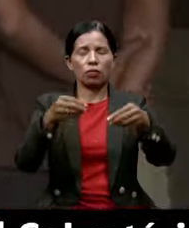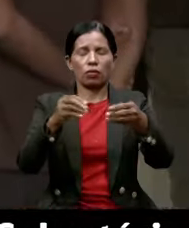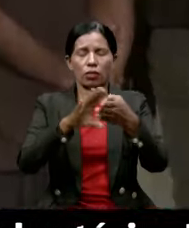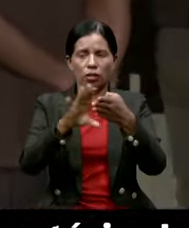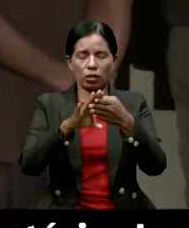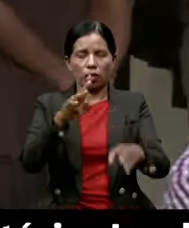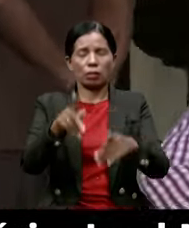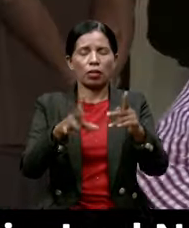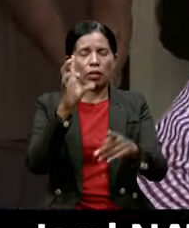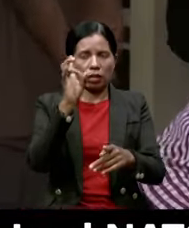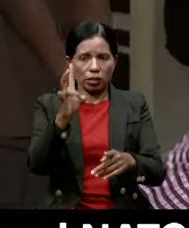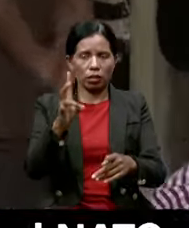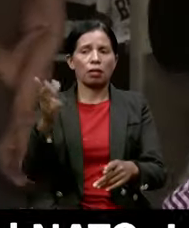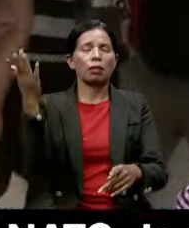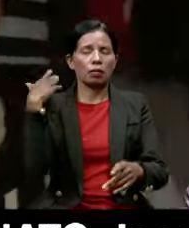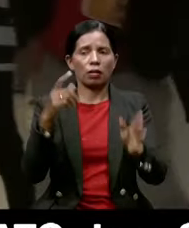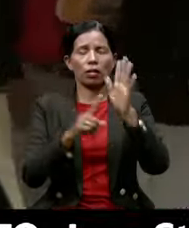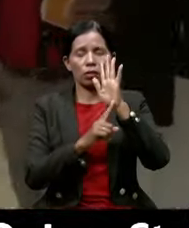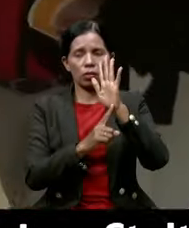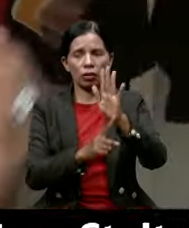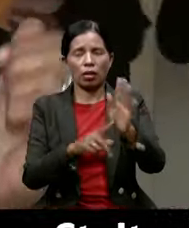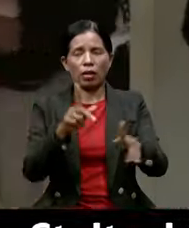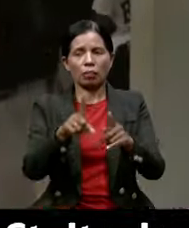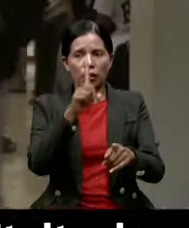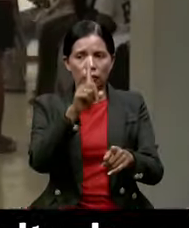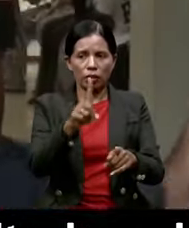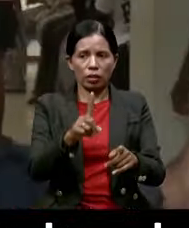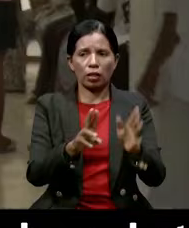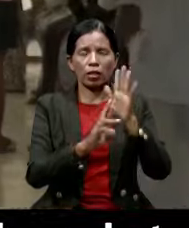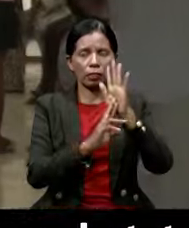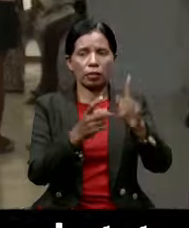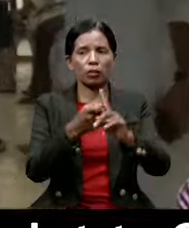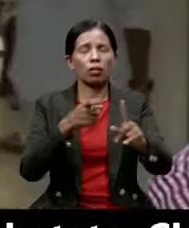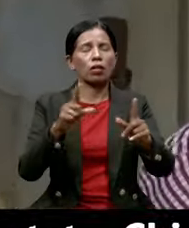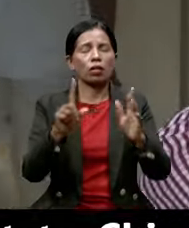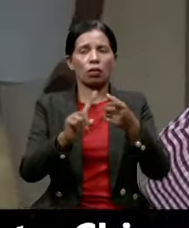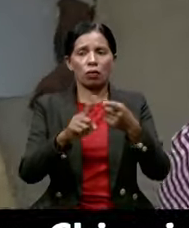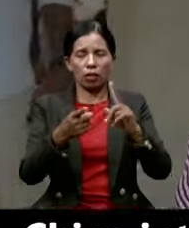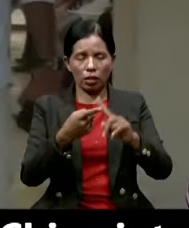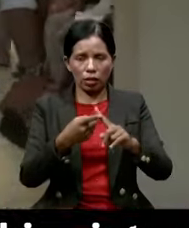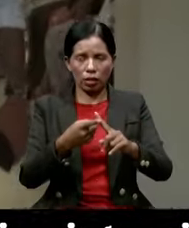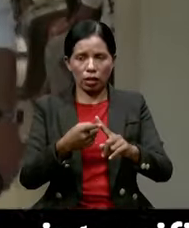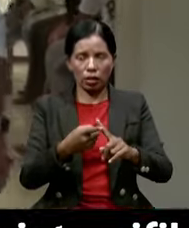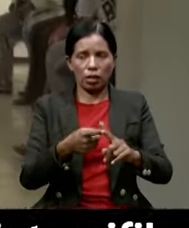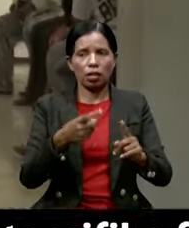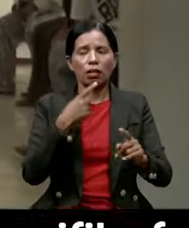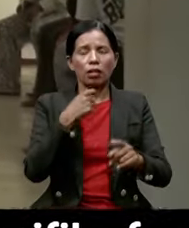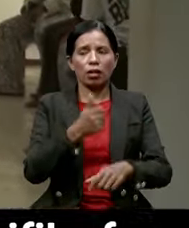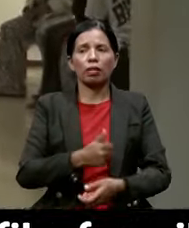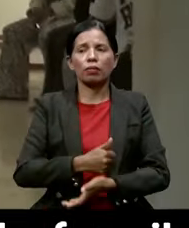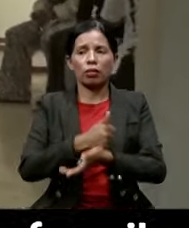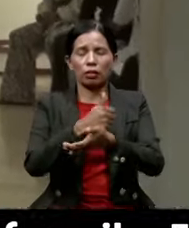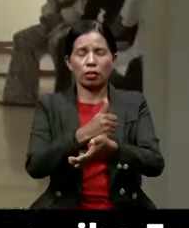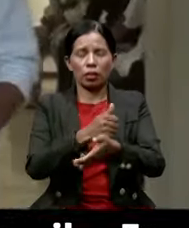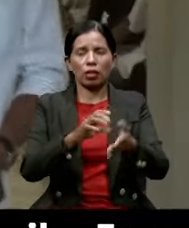nang lima, mai be antes, atau todo espaço, barguido ida. Também me representa os colegas do barguido, né? E ato... Aquele